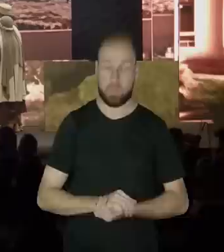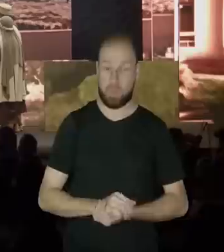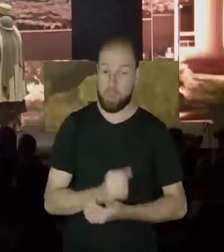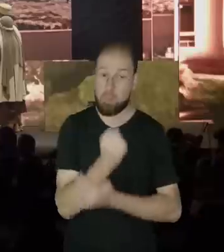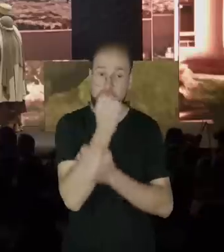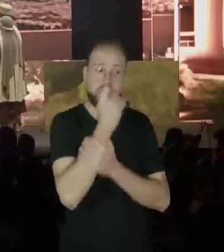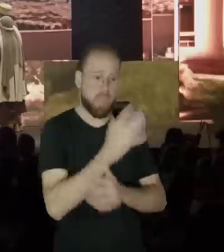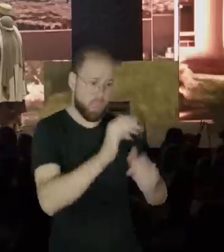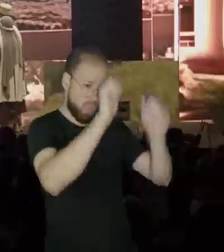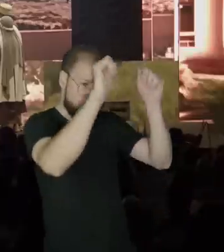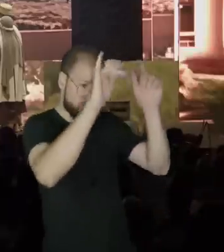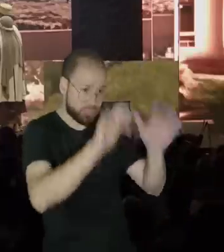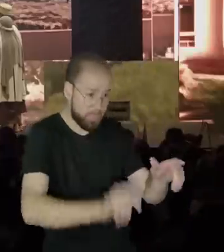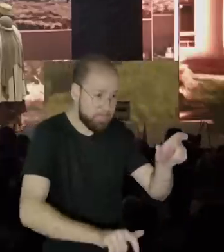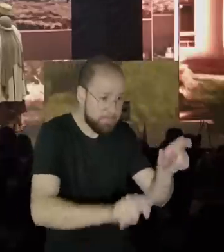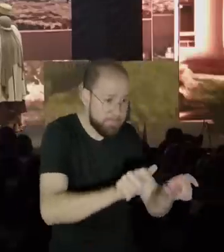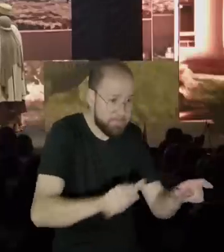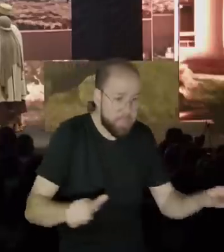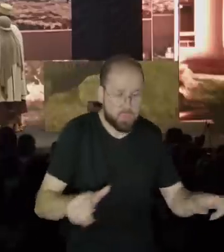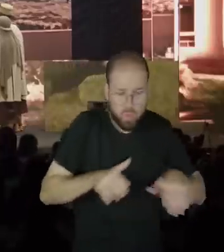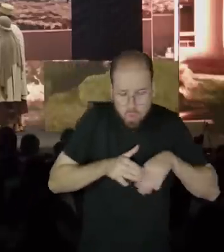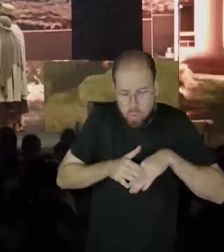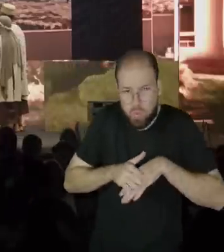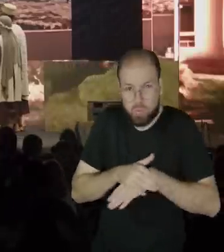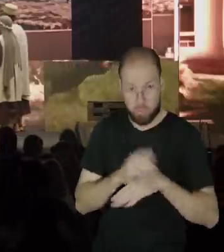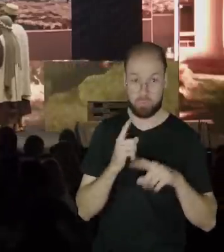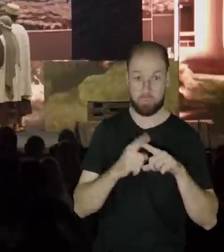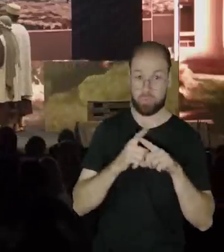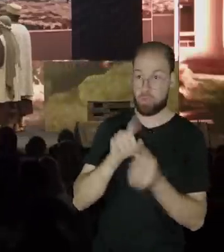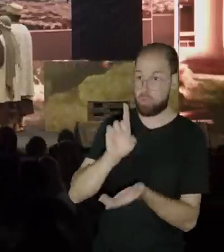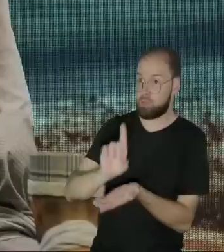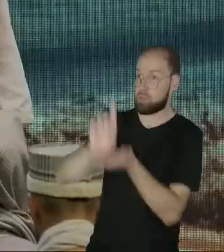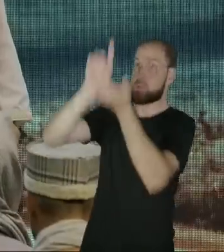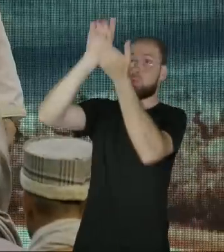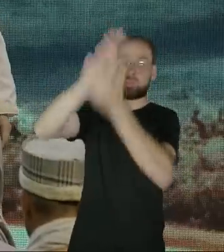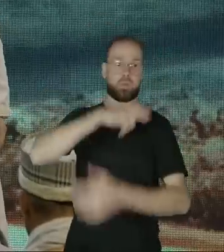Bem-aventurados os pobres de espírito, porque deles é o reino dos céus.